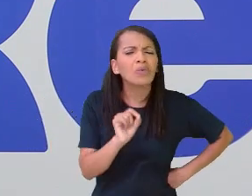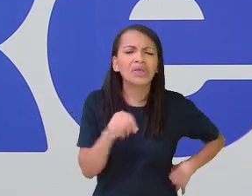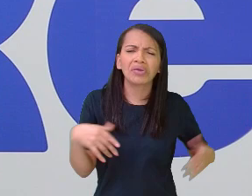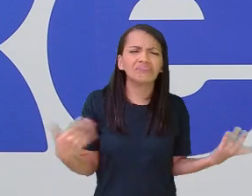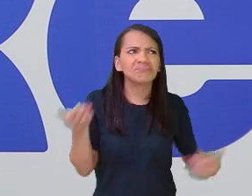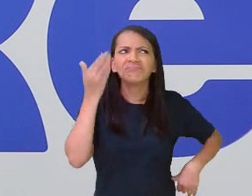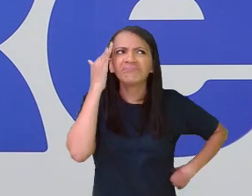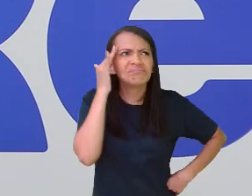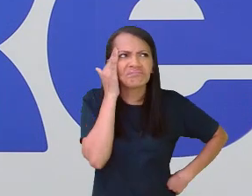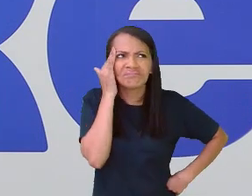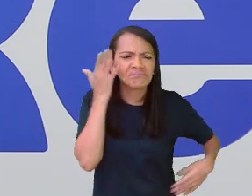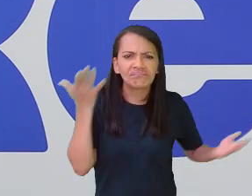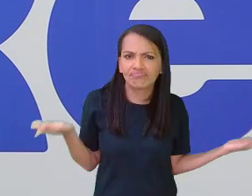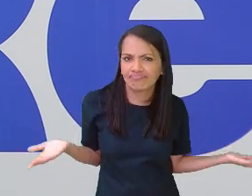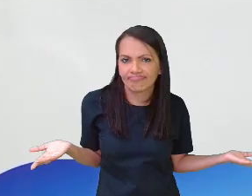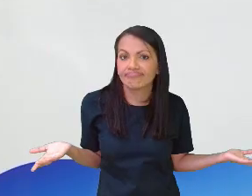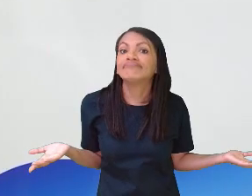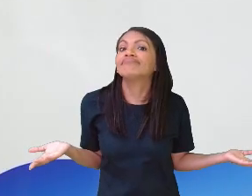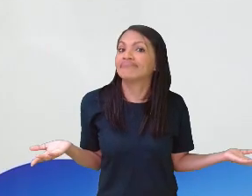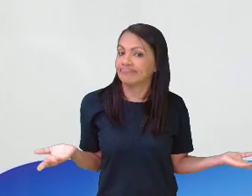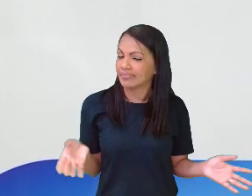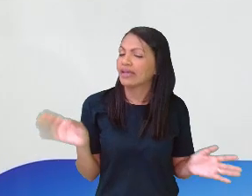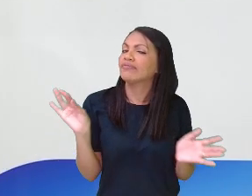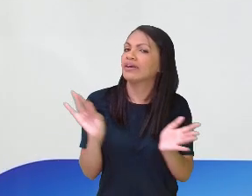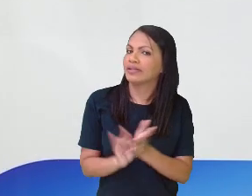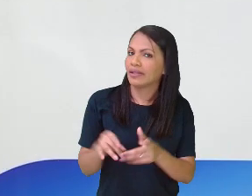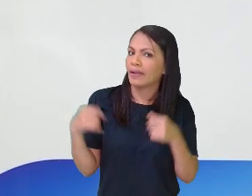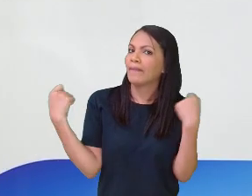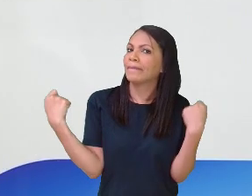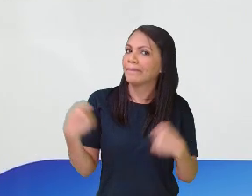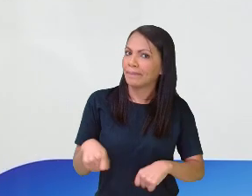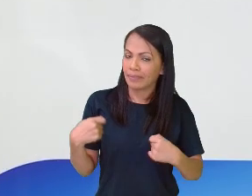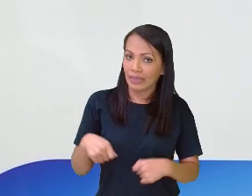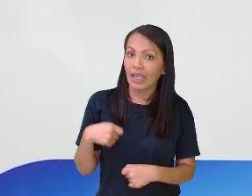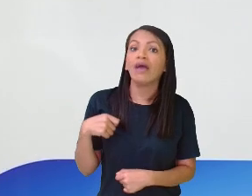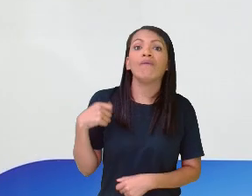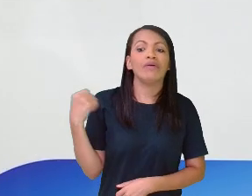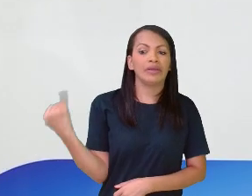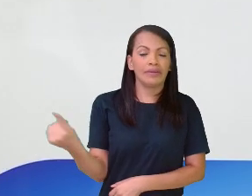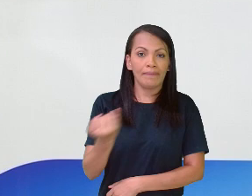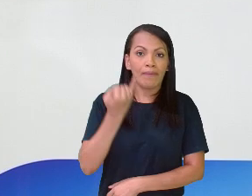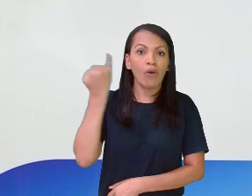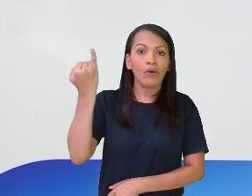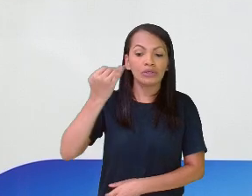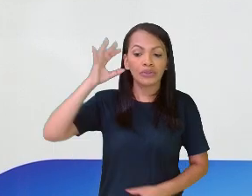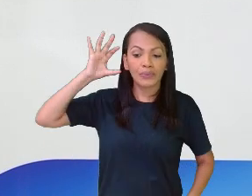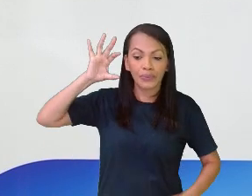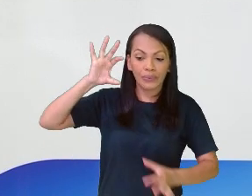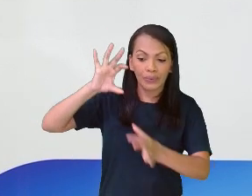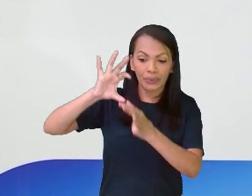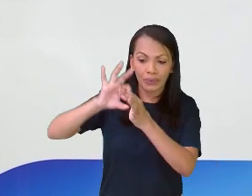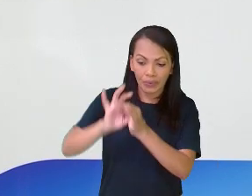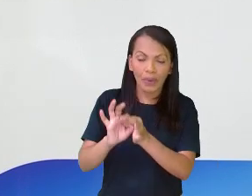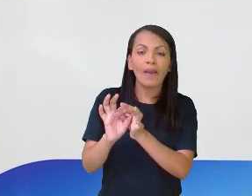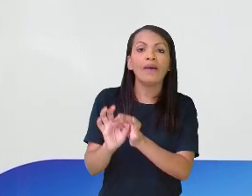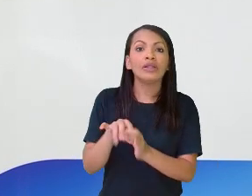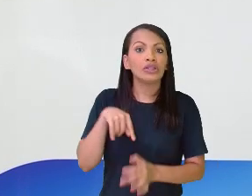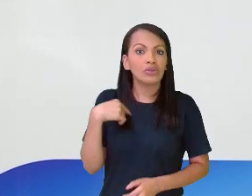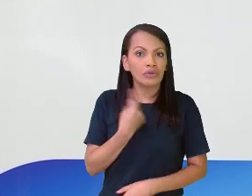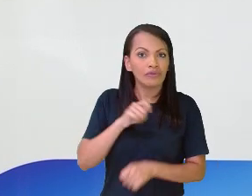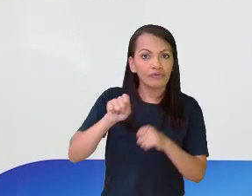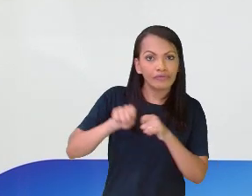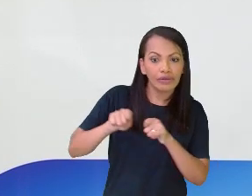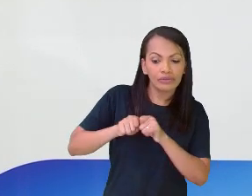história, professora Mauricéia. Pois é, gente. Então, essa é a importância de, ao produzir um texto, a gente pensar